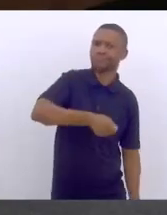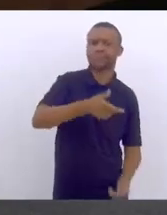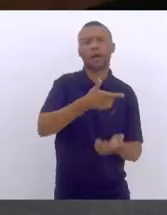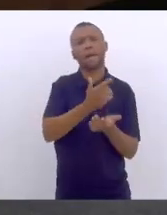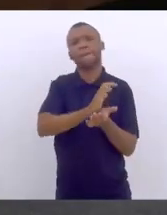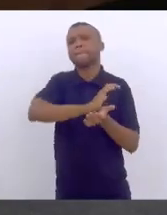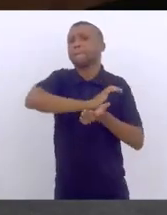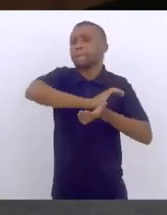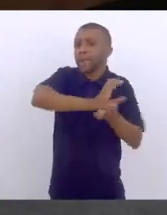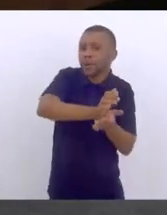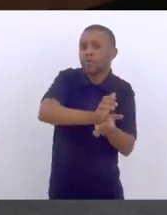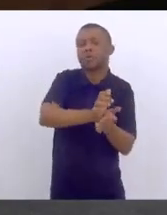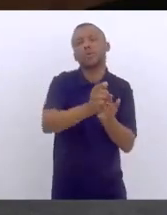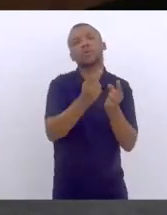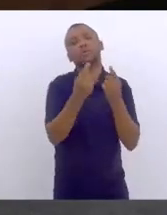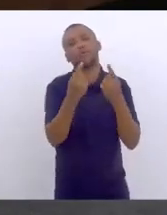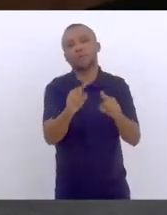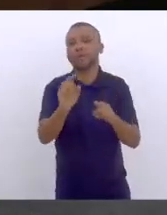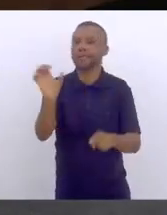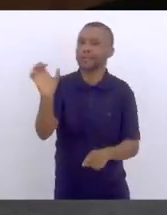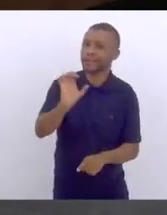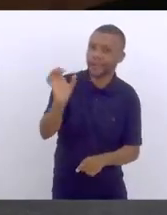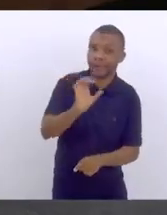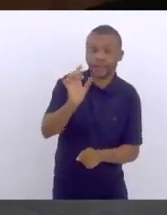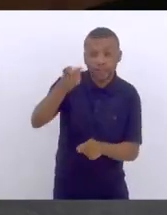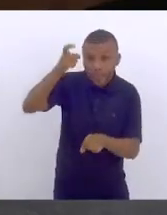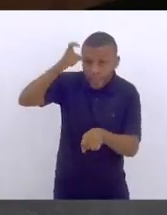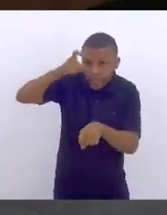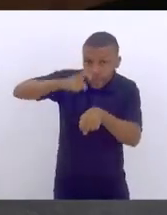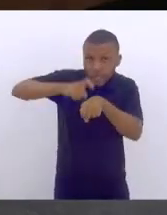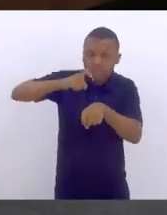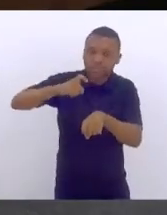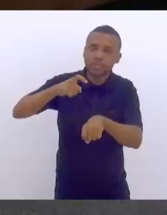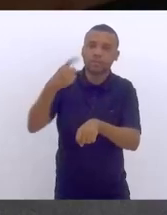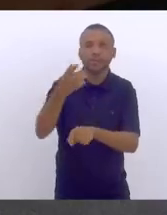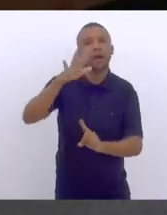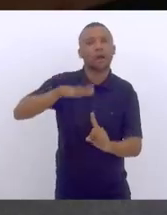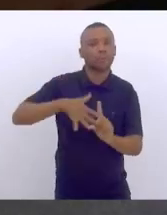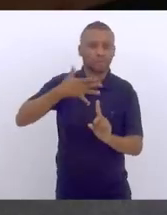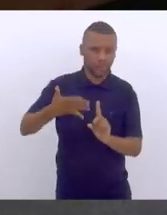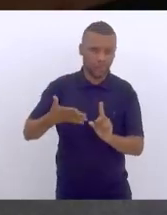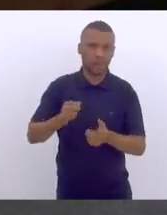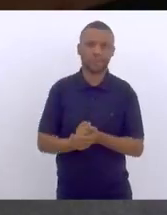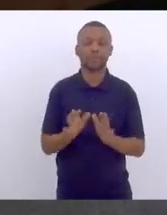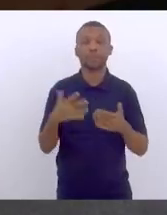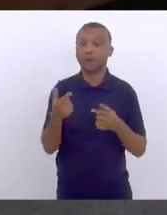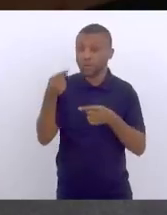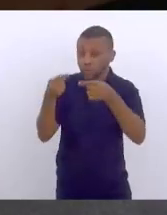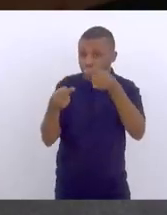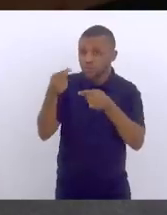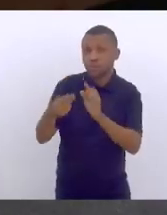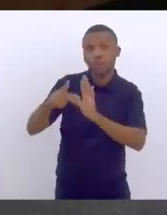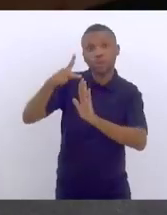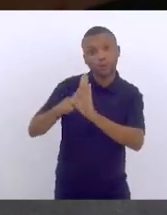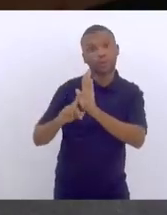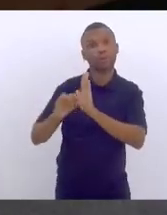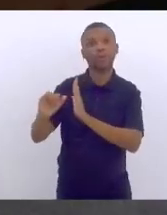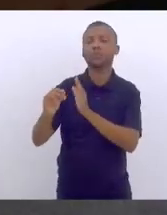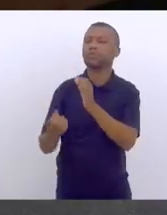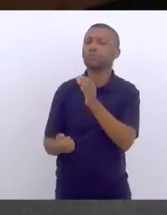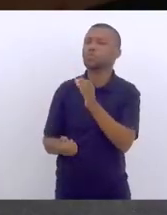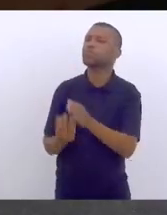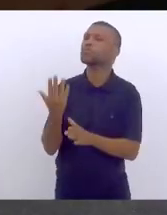LGBTfóbicos. Então, isso daí já foi aquele dia naquela homenagem. Bom, esse projeto que a gente está discutindo aqui